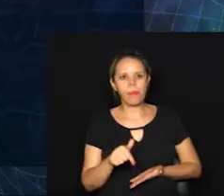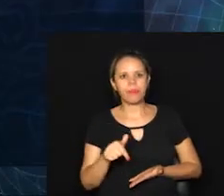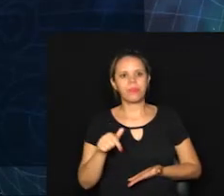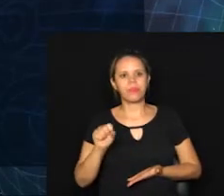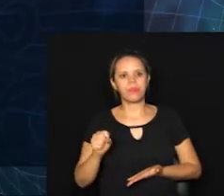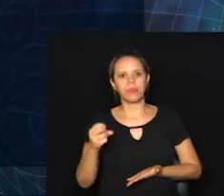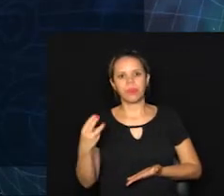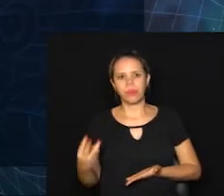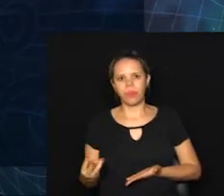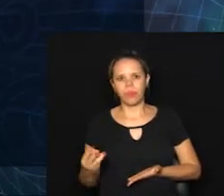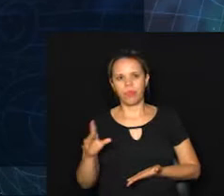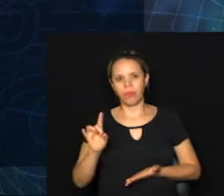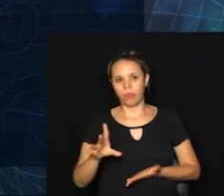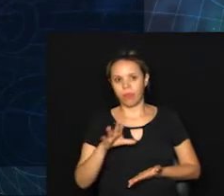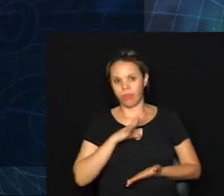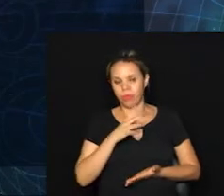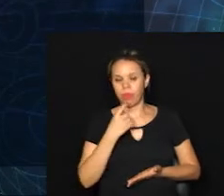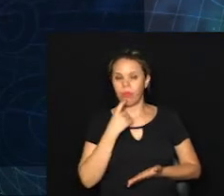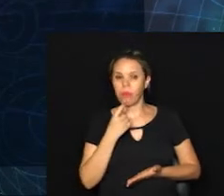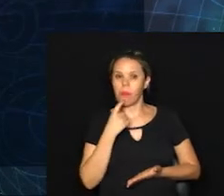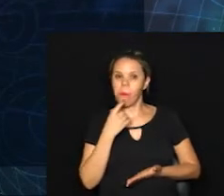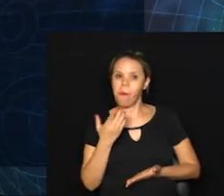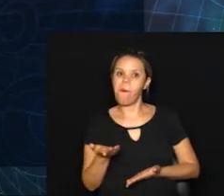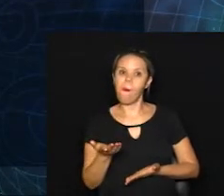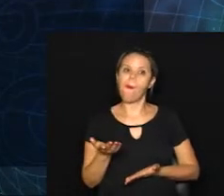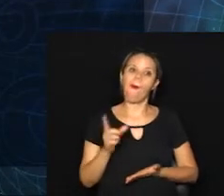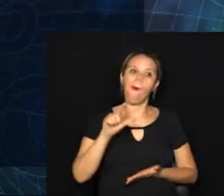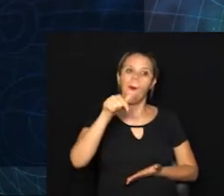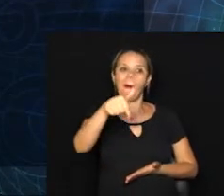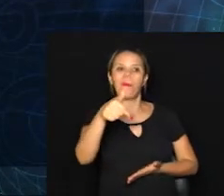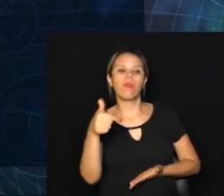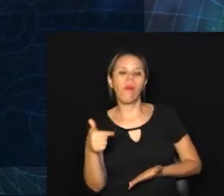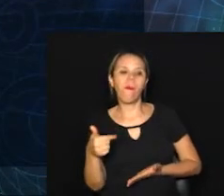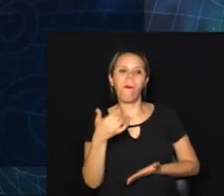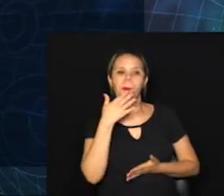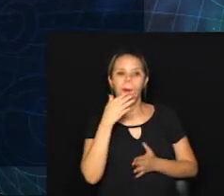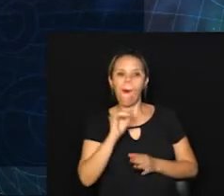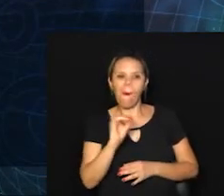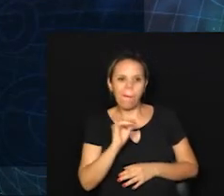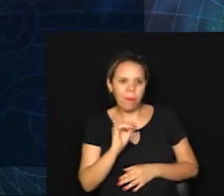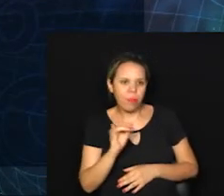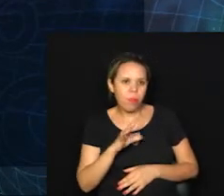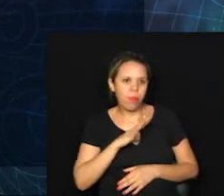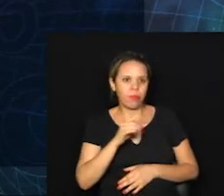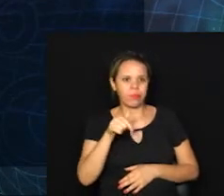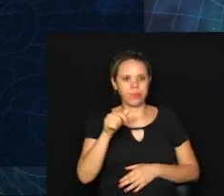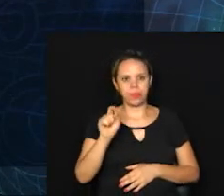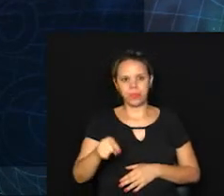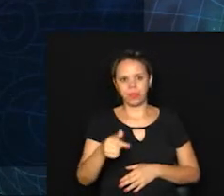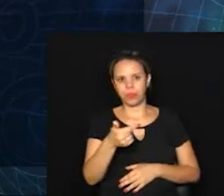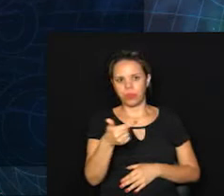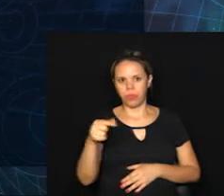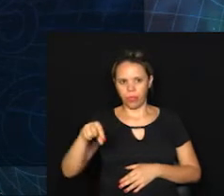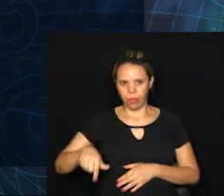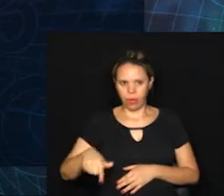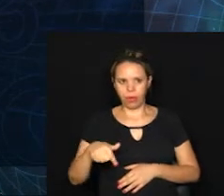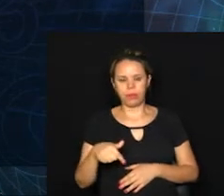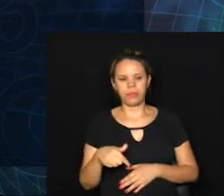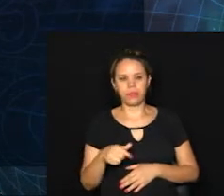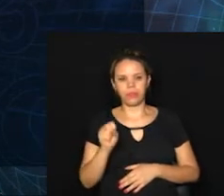33.783 só na nossa cidade de Campinas, seguida de Indaiatuba, com 7.227